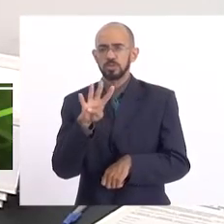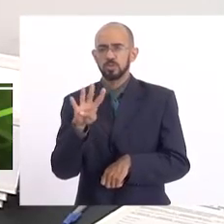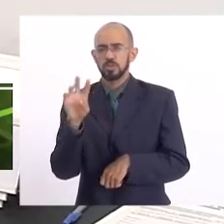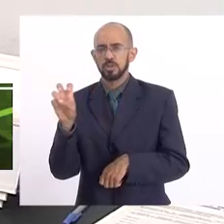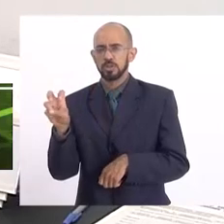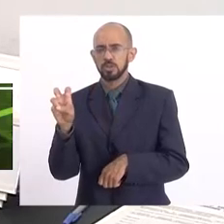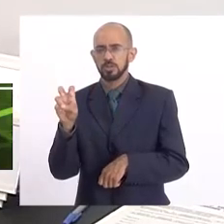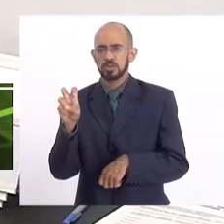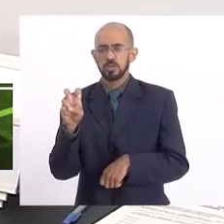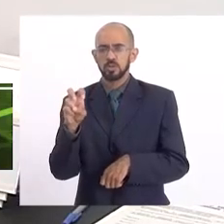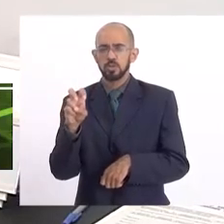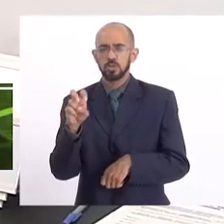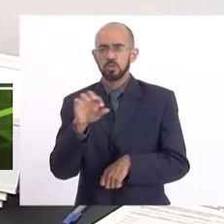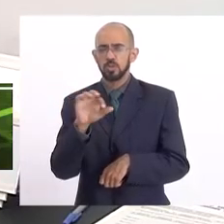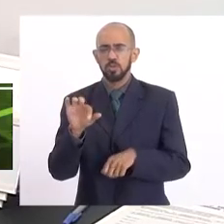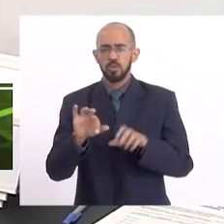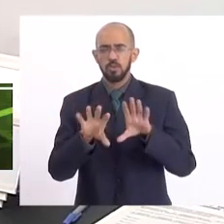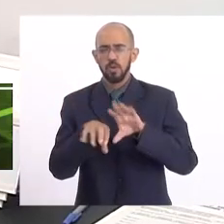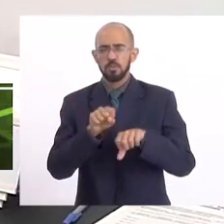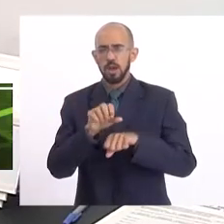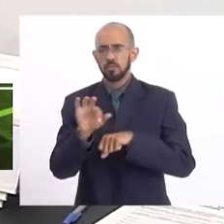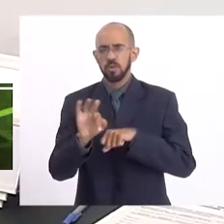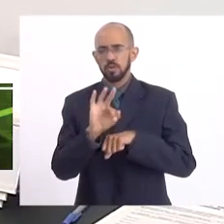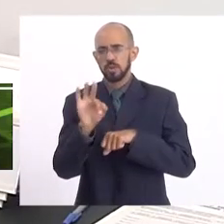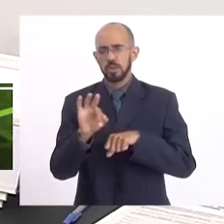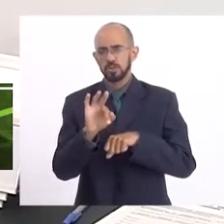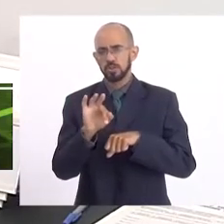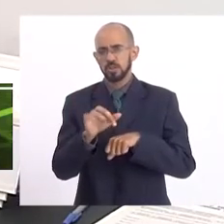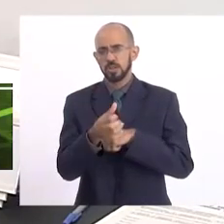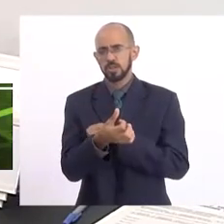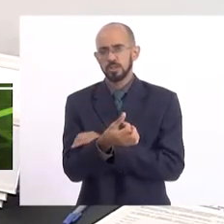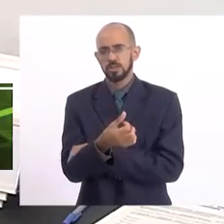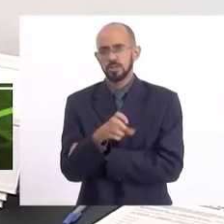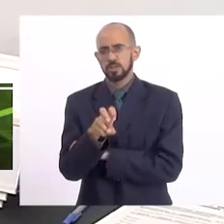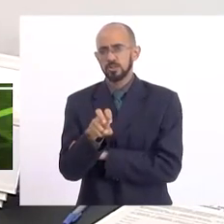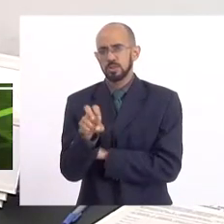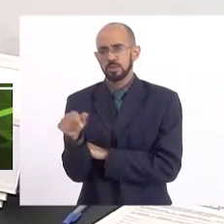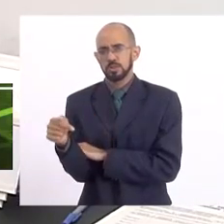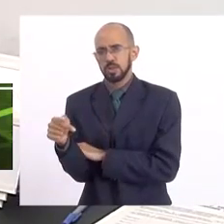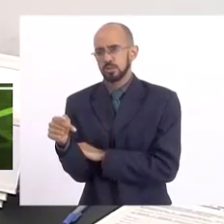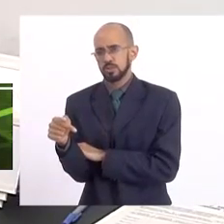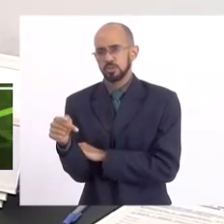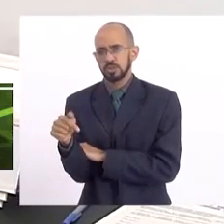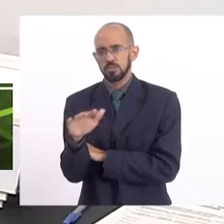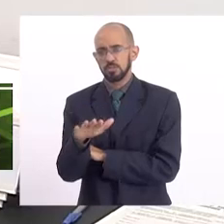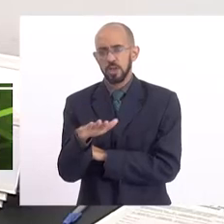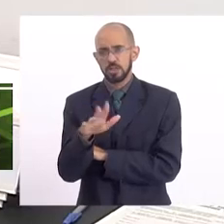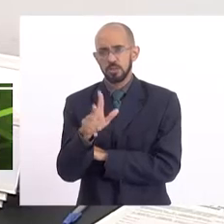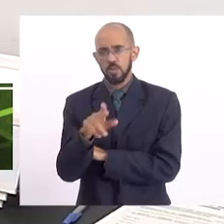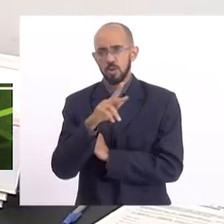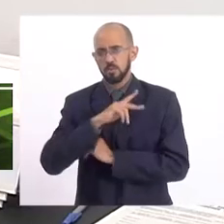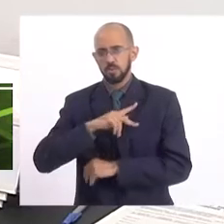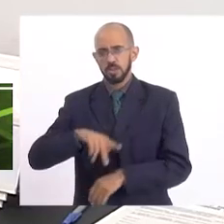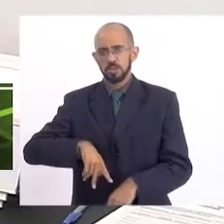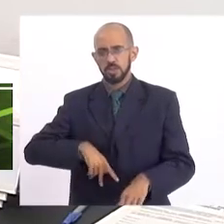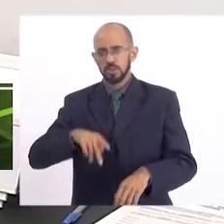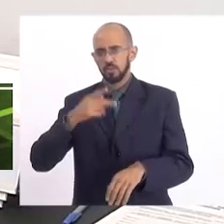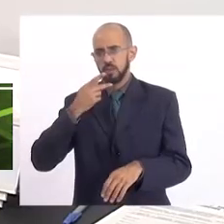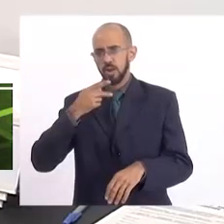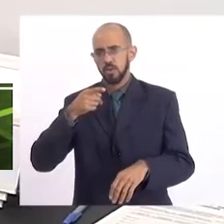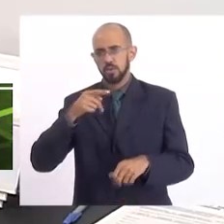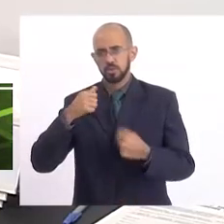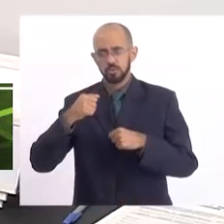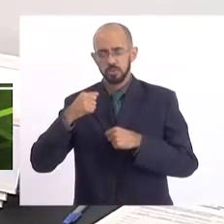445 do nível superior, né, totalizando 657. Mas como o presidente falou ali muito bem, a gente tem que fazer